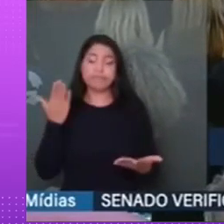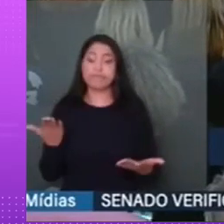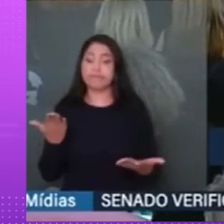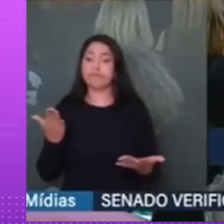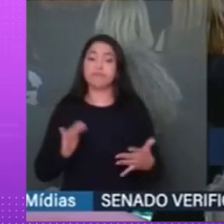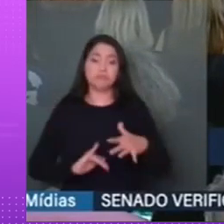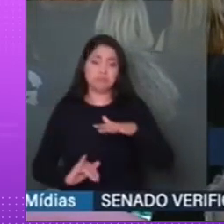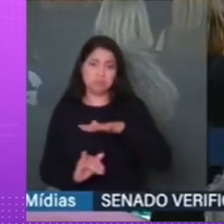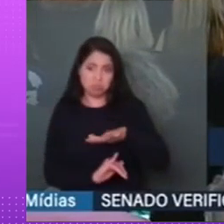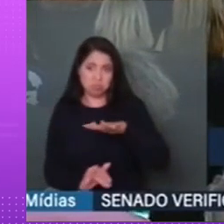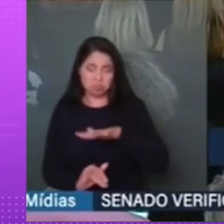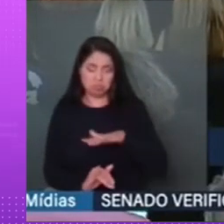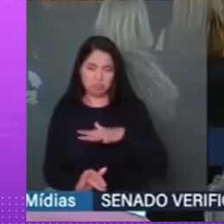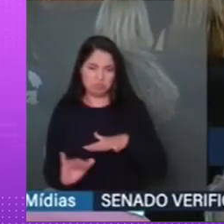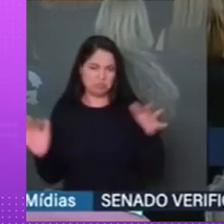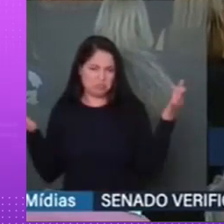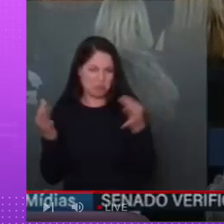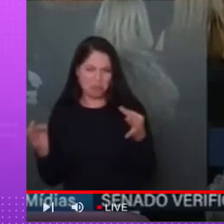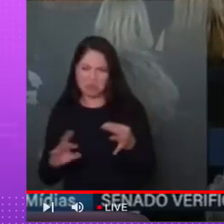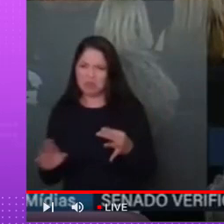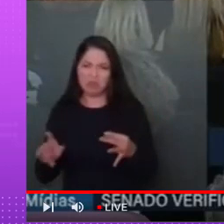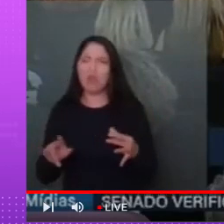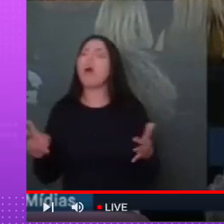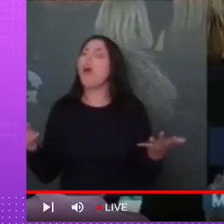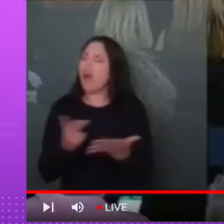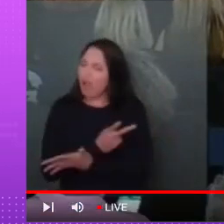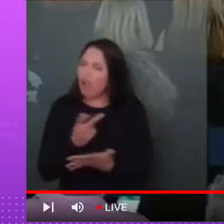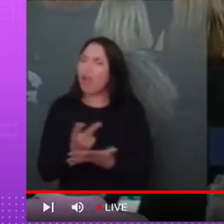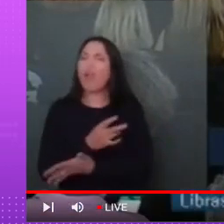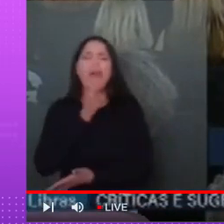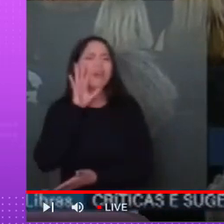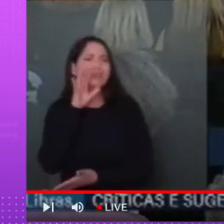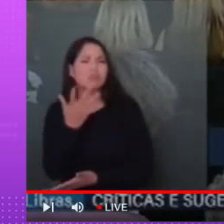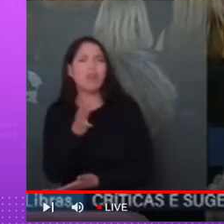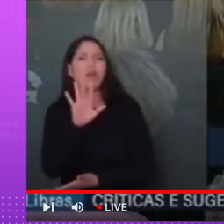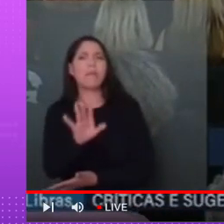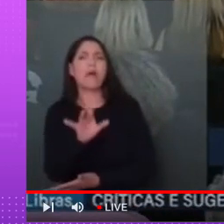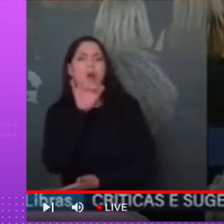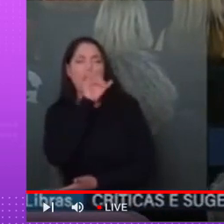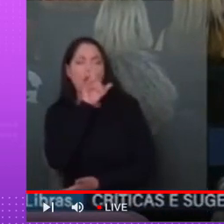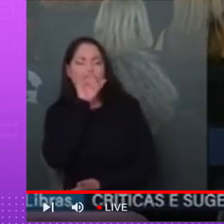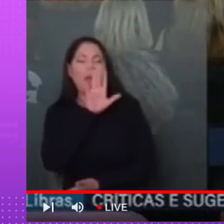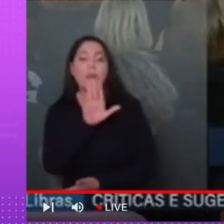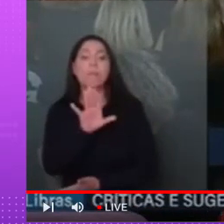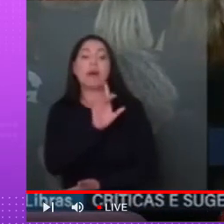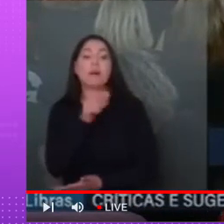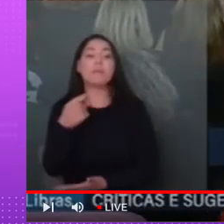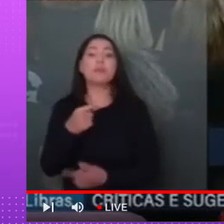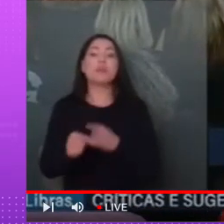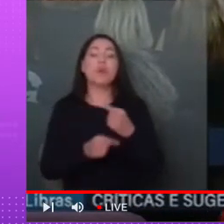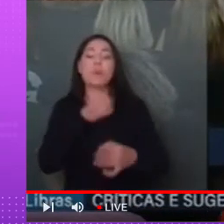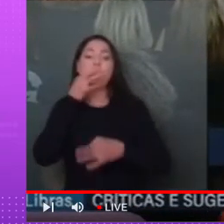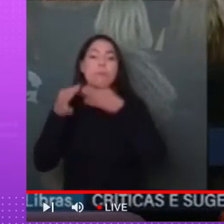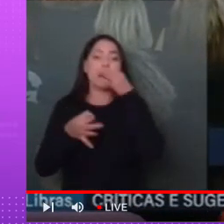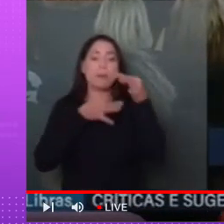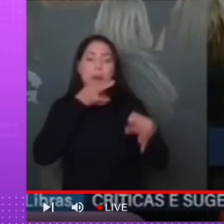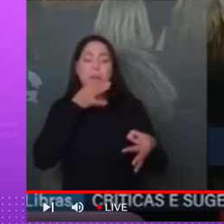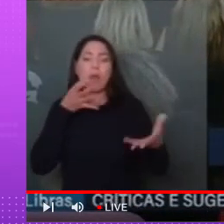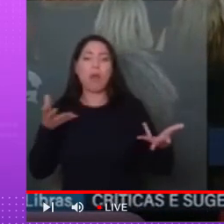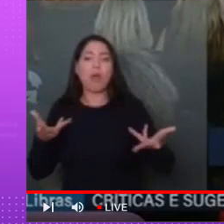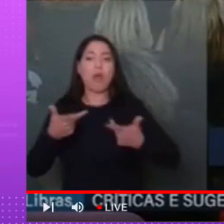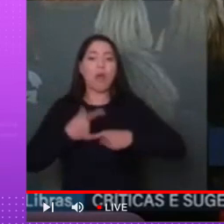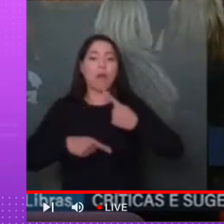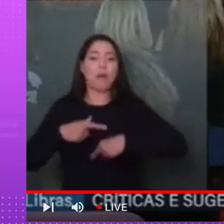de Apucarana, que fica ali na região entre Londrina e Maringá, é o único julgado, condenado e que está cumprindo a pena